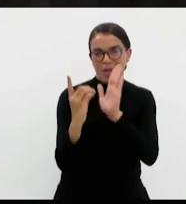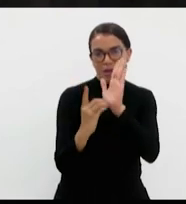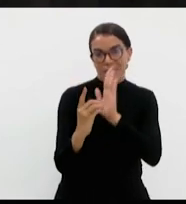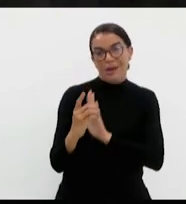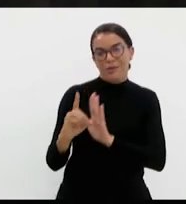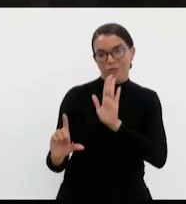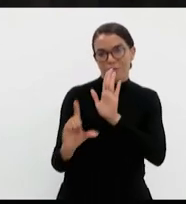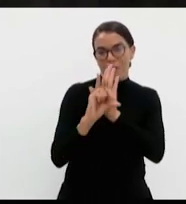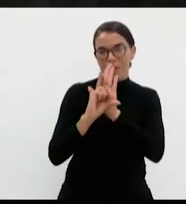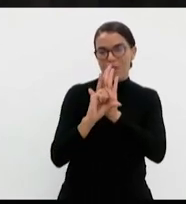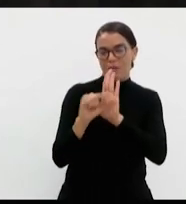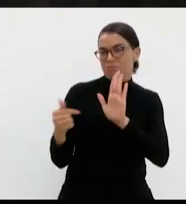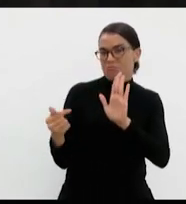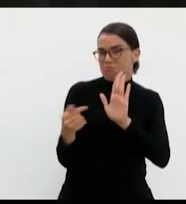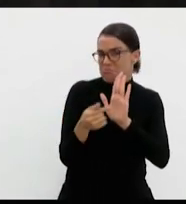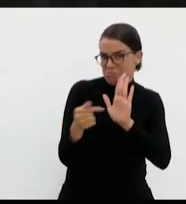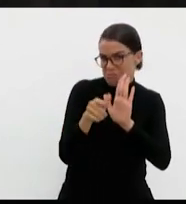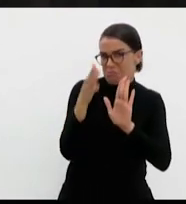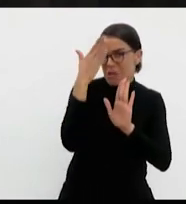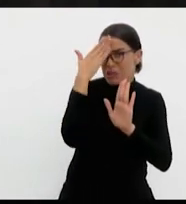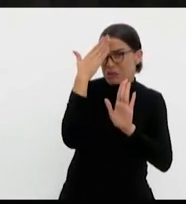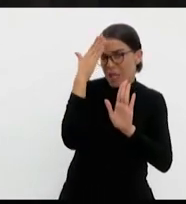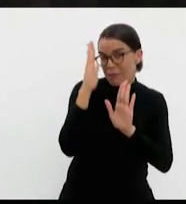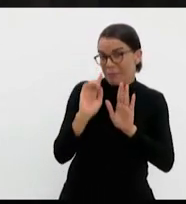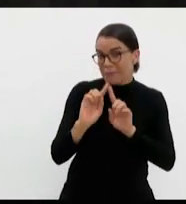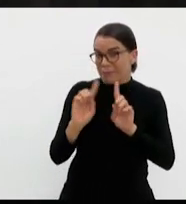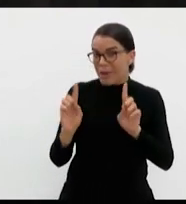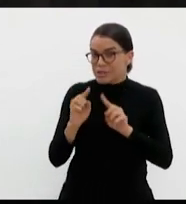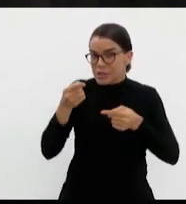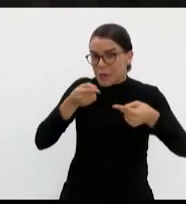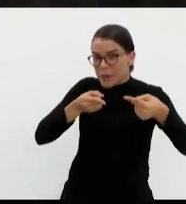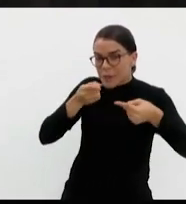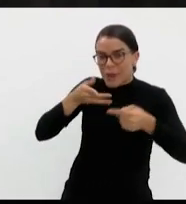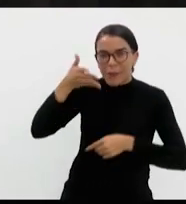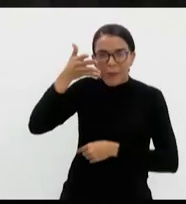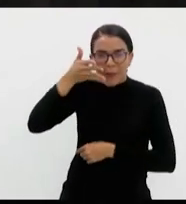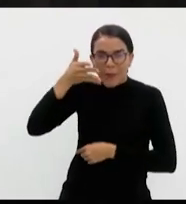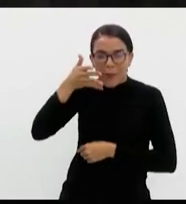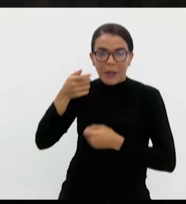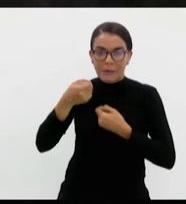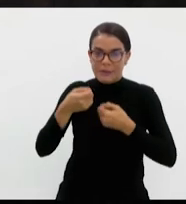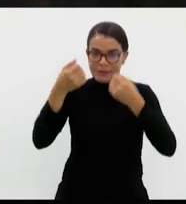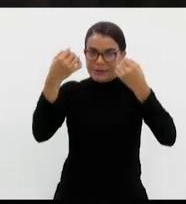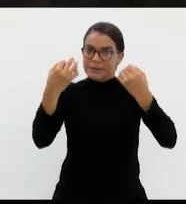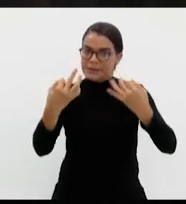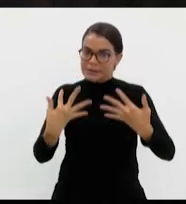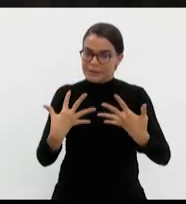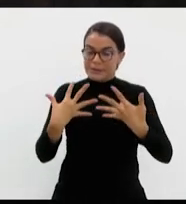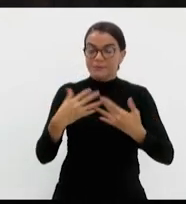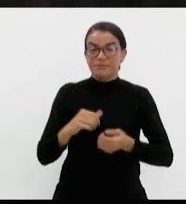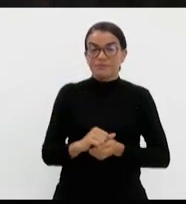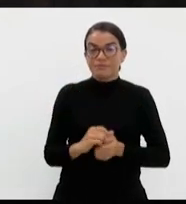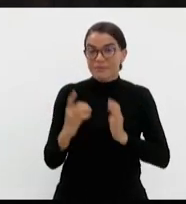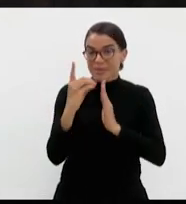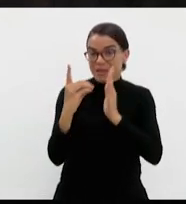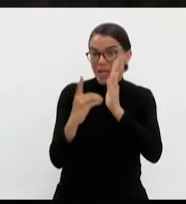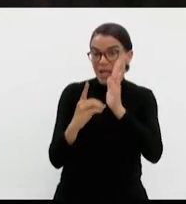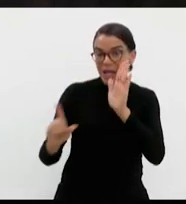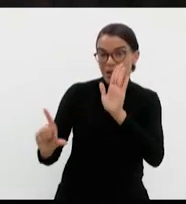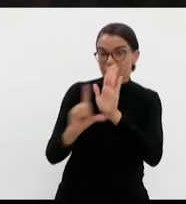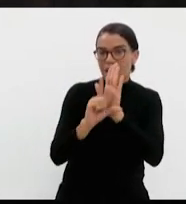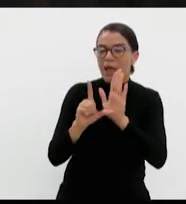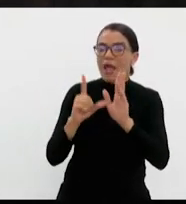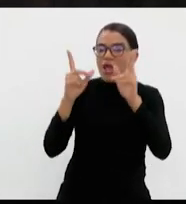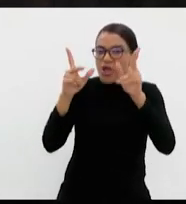Decreto-lei, senhor presidente, o senhor sabe, mas como a gente está discursando, é preciso explicar. Decreto-lei tem força de